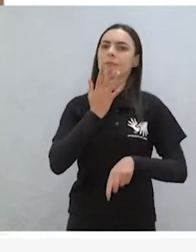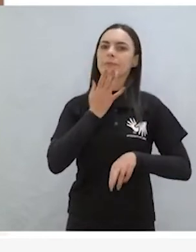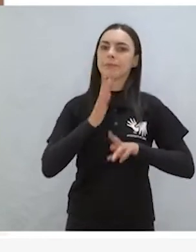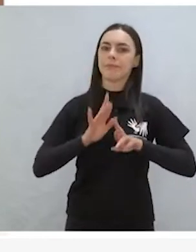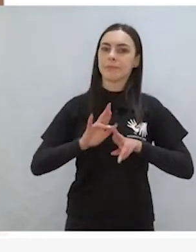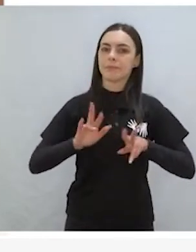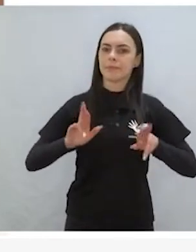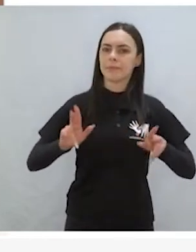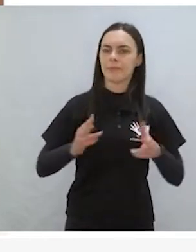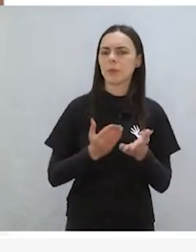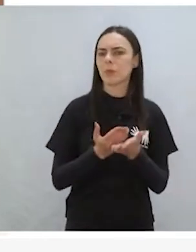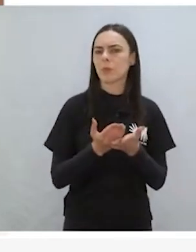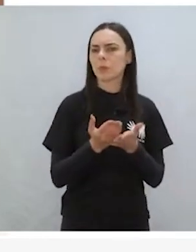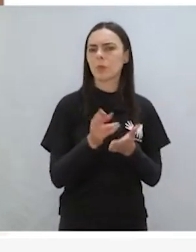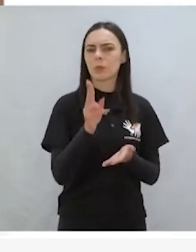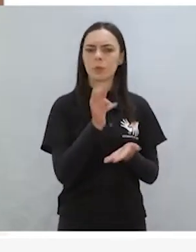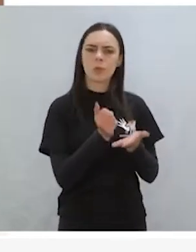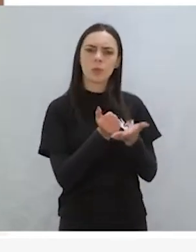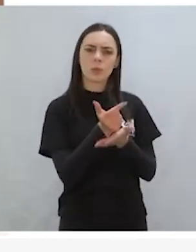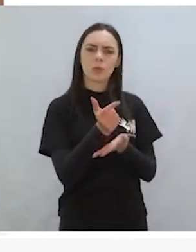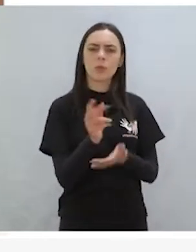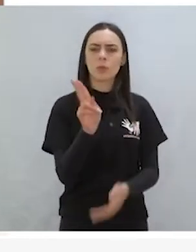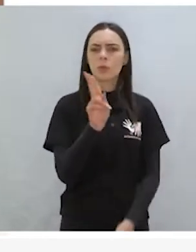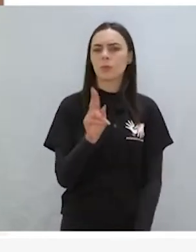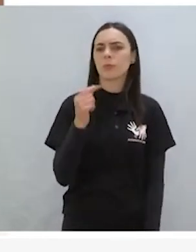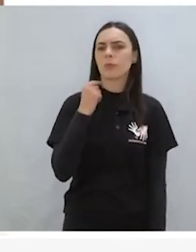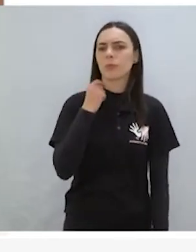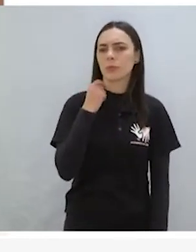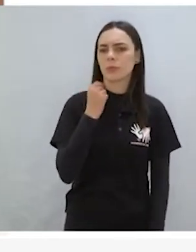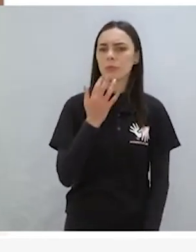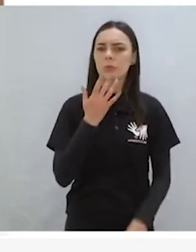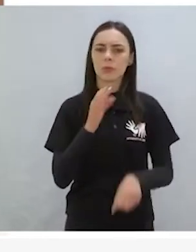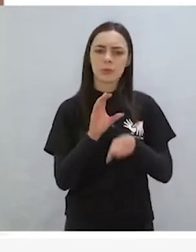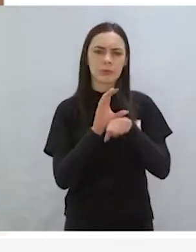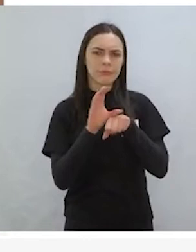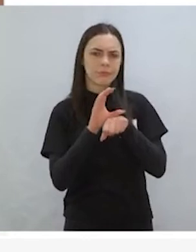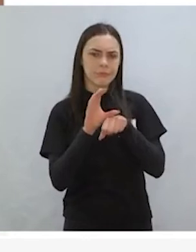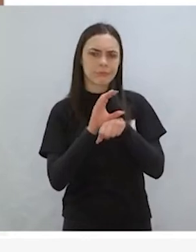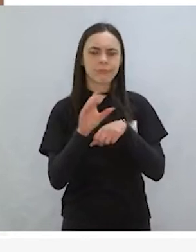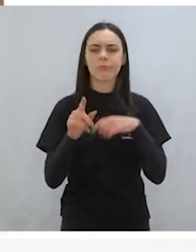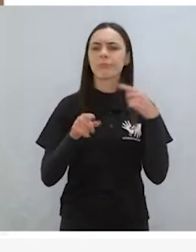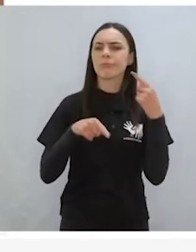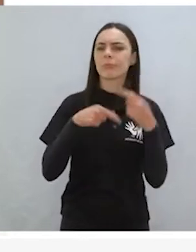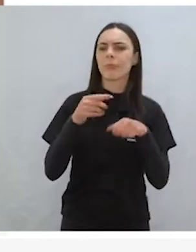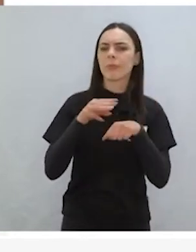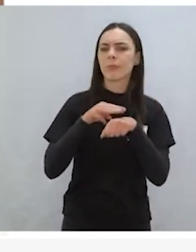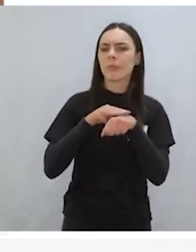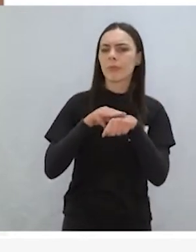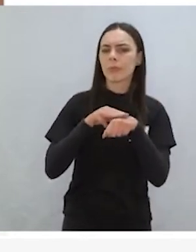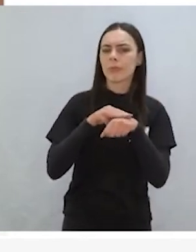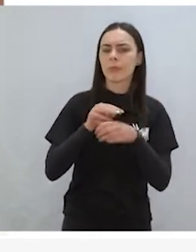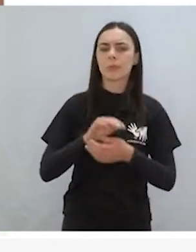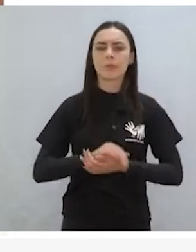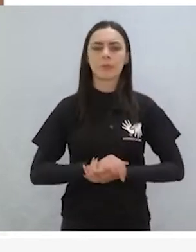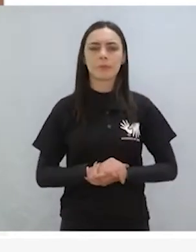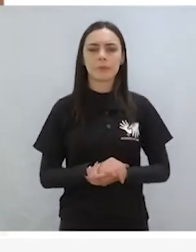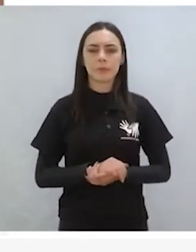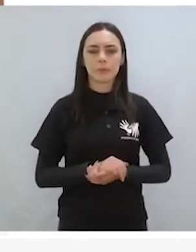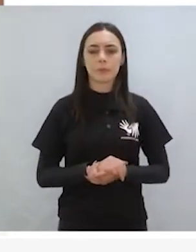outras cores. Começou comprando roupas cinza, depois